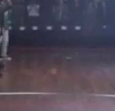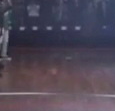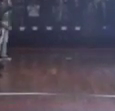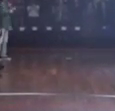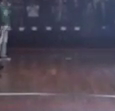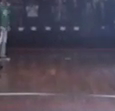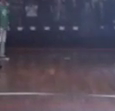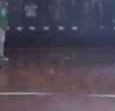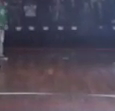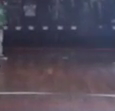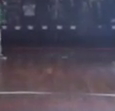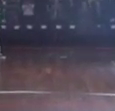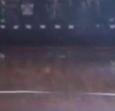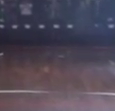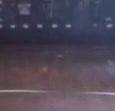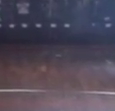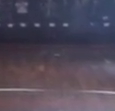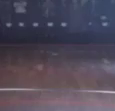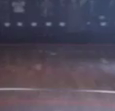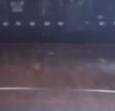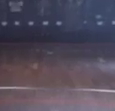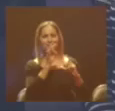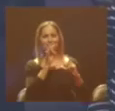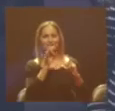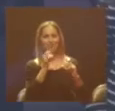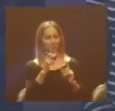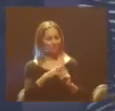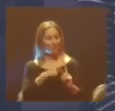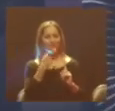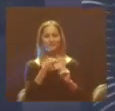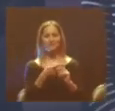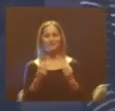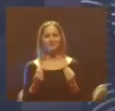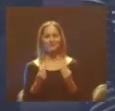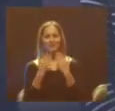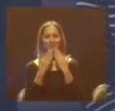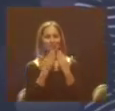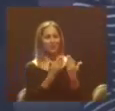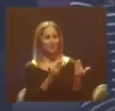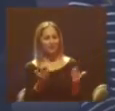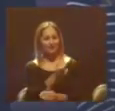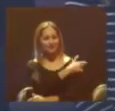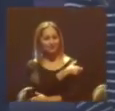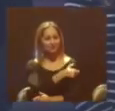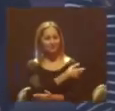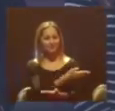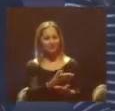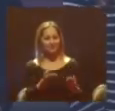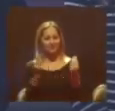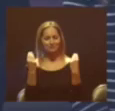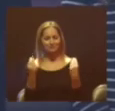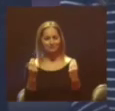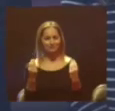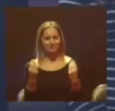aqui temos uma verdadeira foto de família. Vai ser um grande ano. Muito obrigada, seus embaixadores, grandes